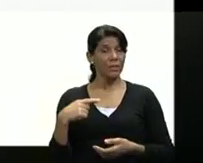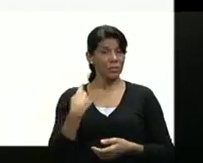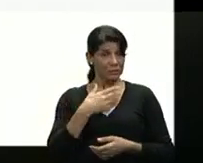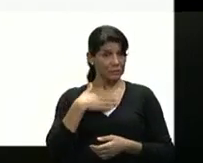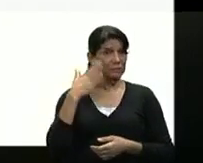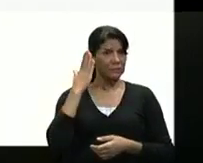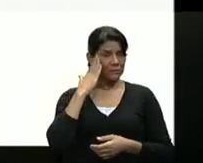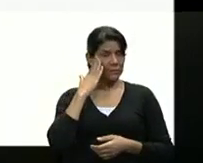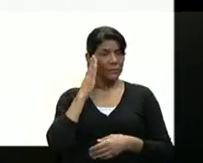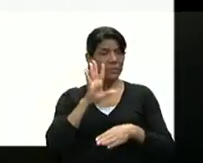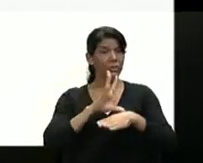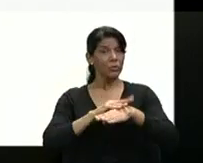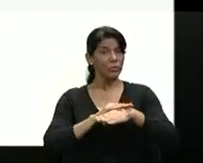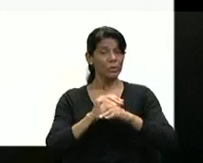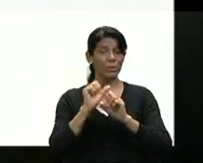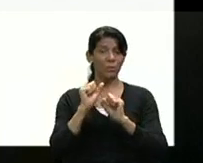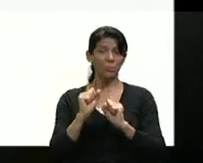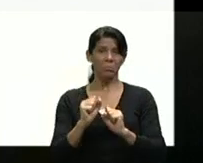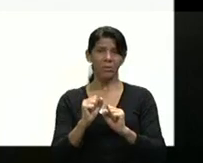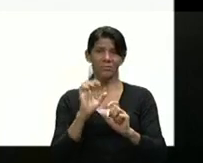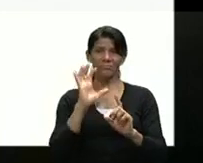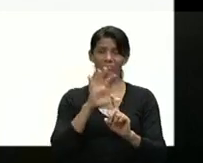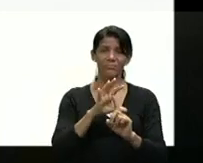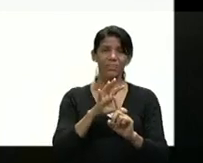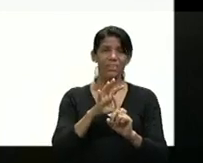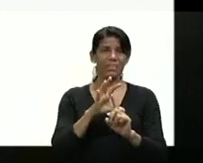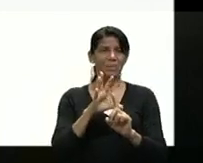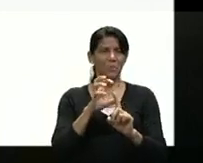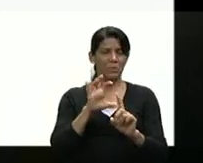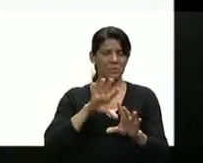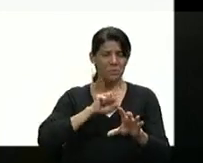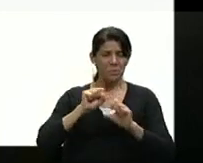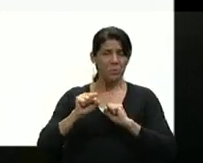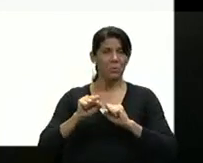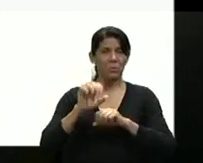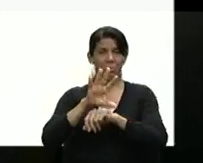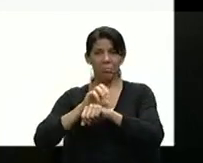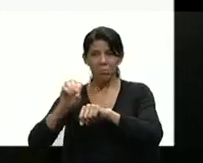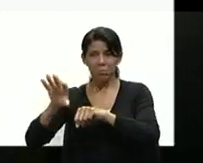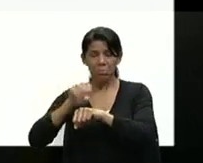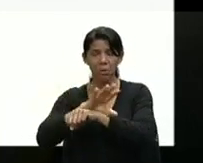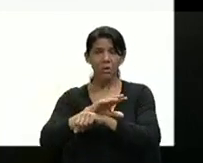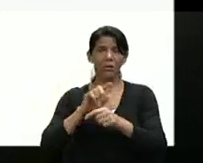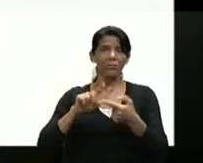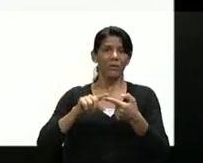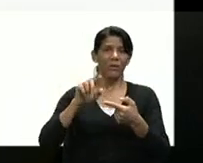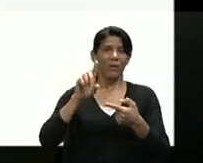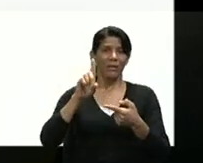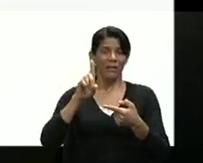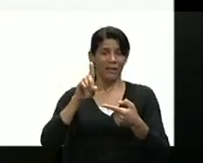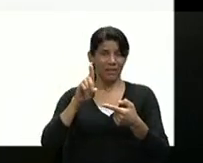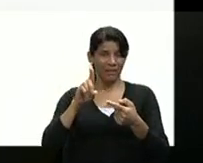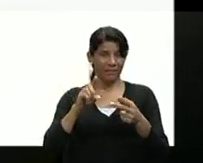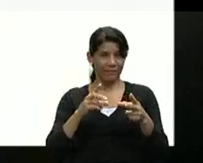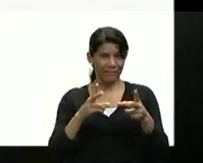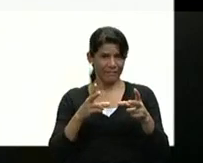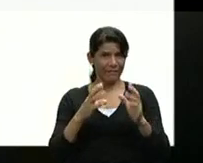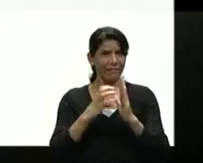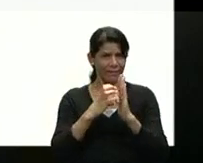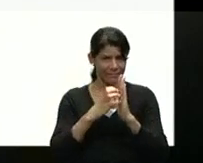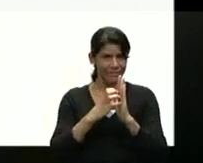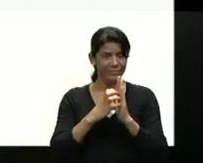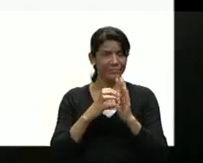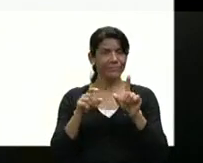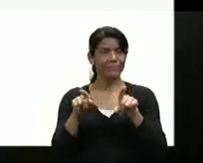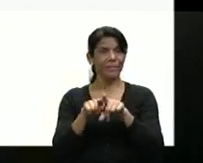que as doenças elas podem ser infecciosas ou transmissíveis, como a HIV, como a dengue. Parte delas se dá esse